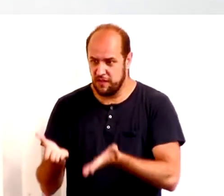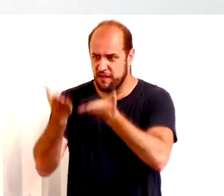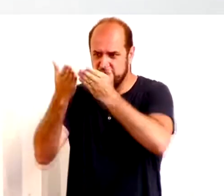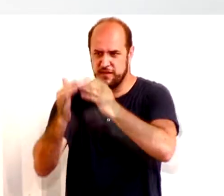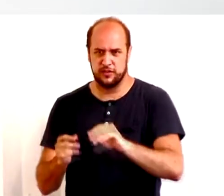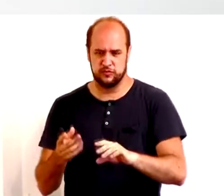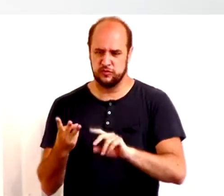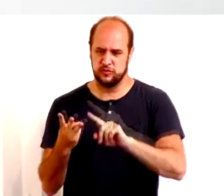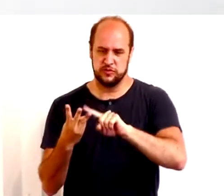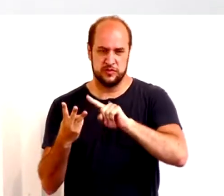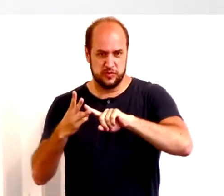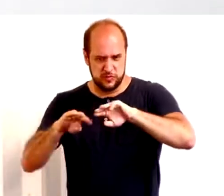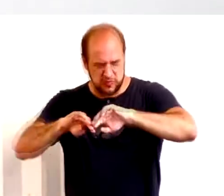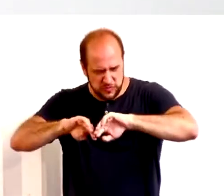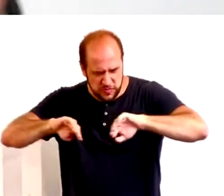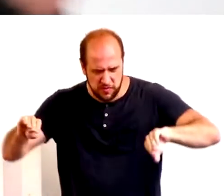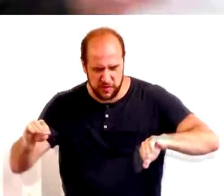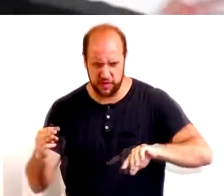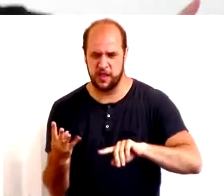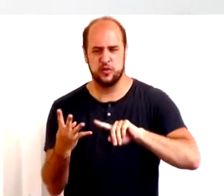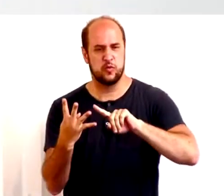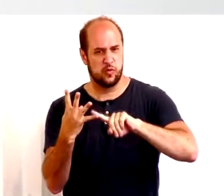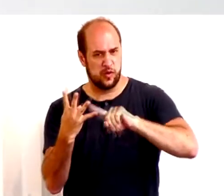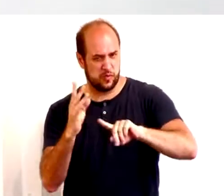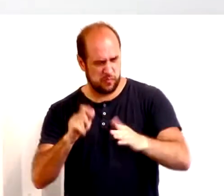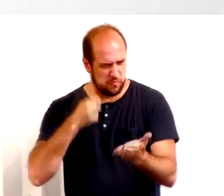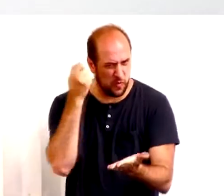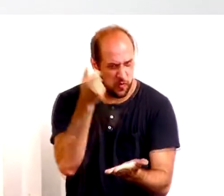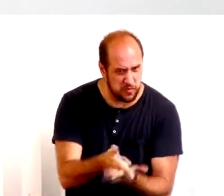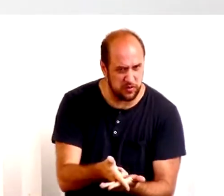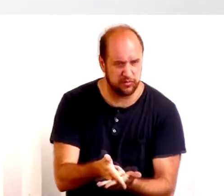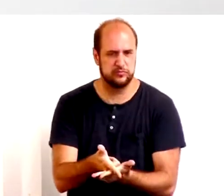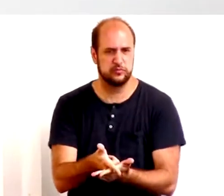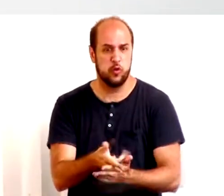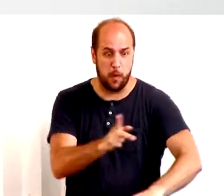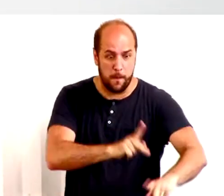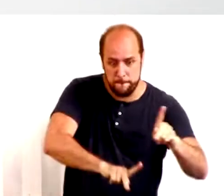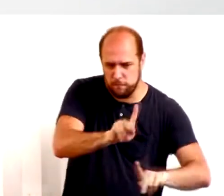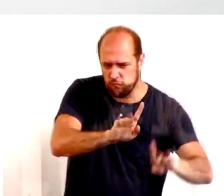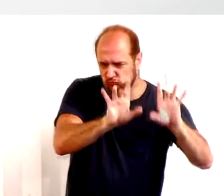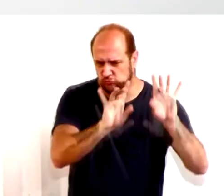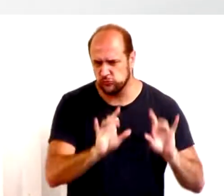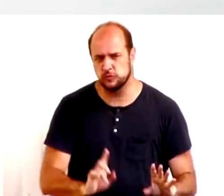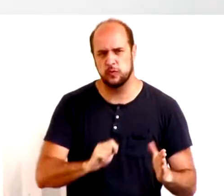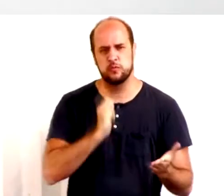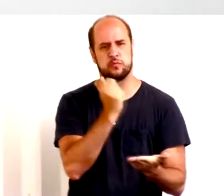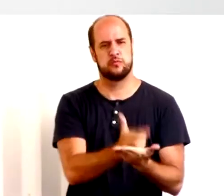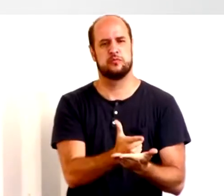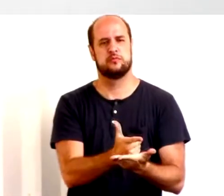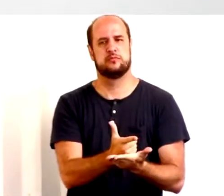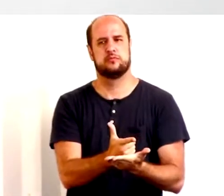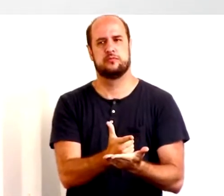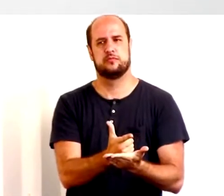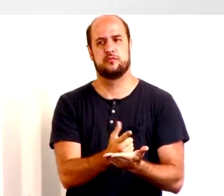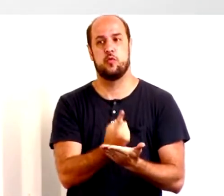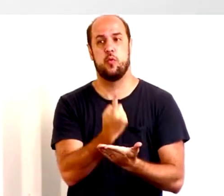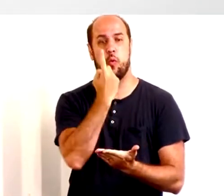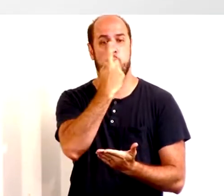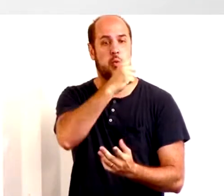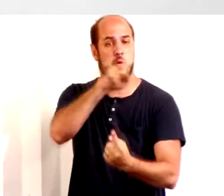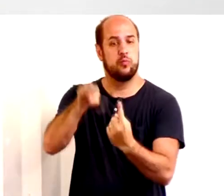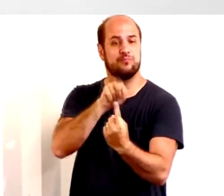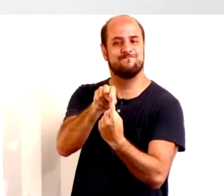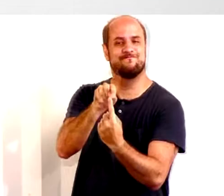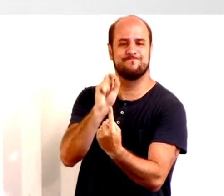separados, nós somos comprados, e esse povo, que tudo foi mudado na vida desse povo, ele existe para um motivo,